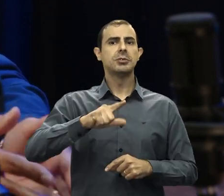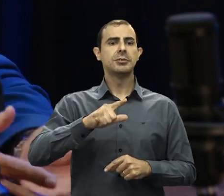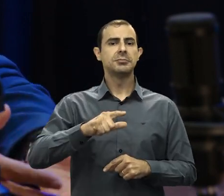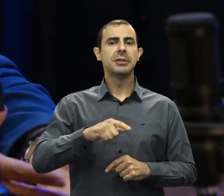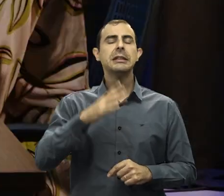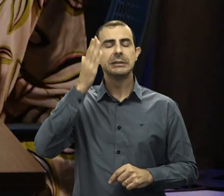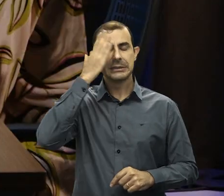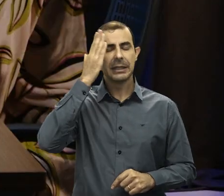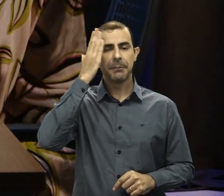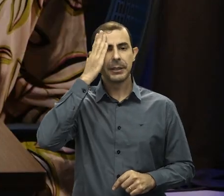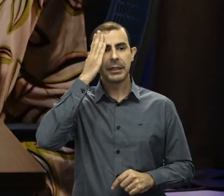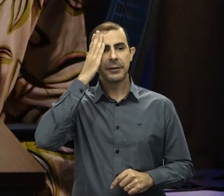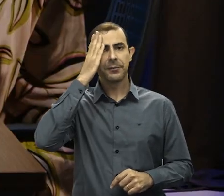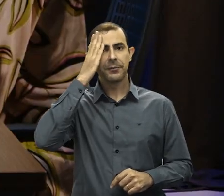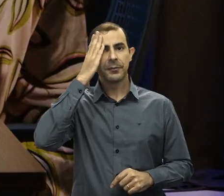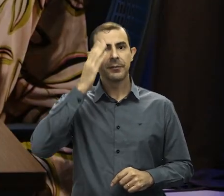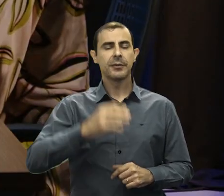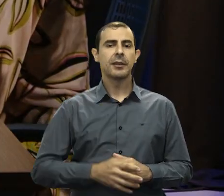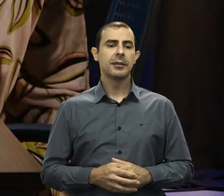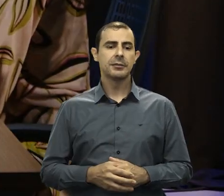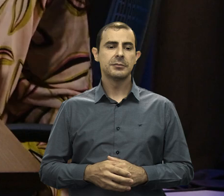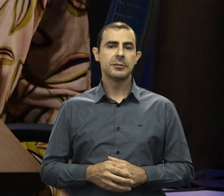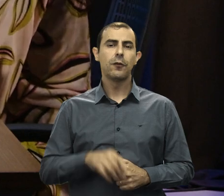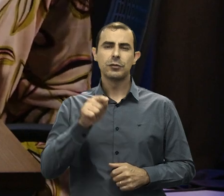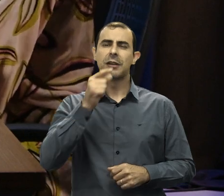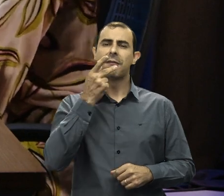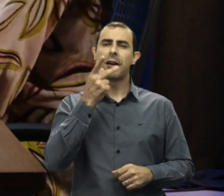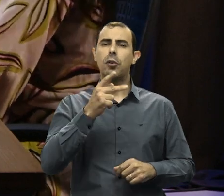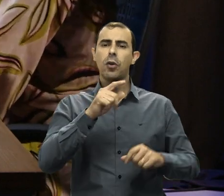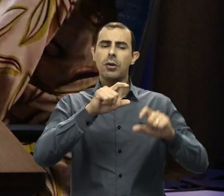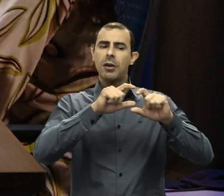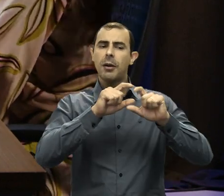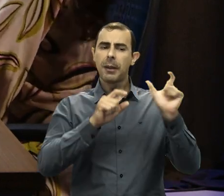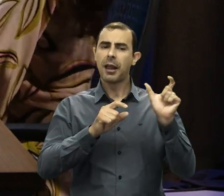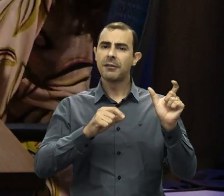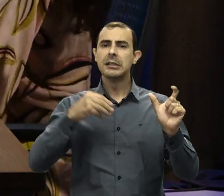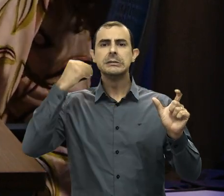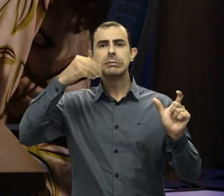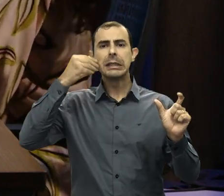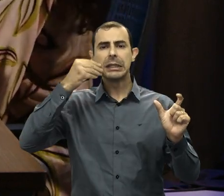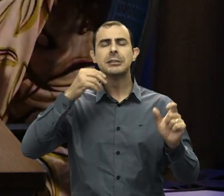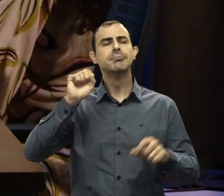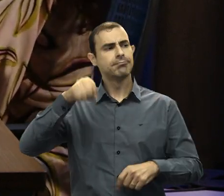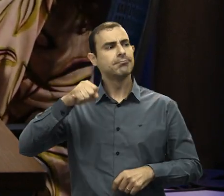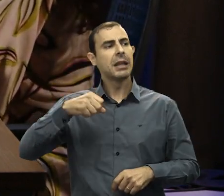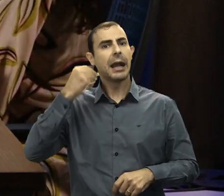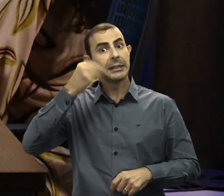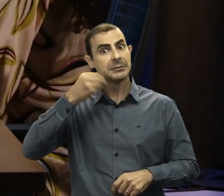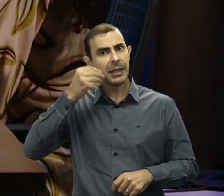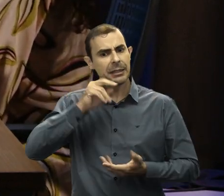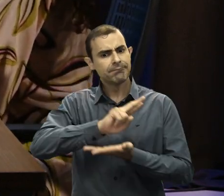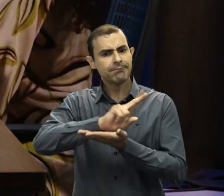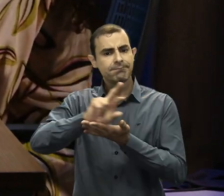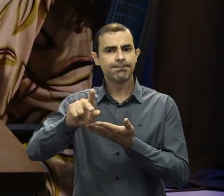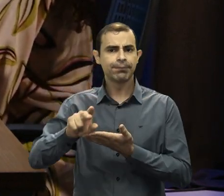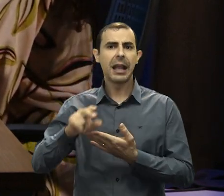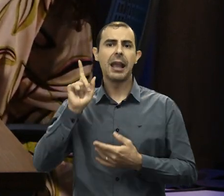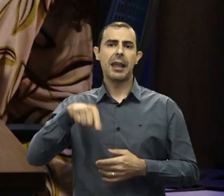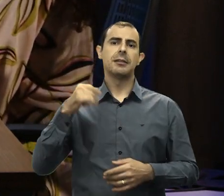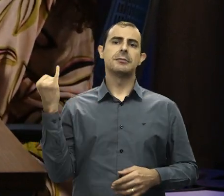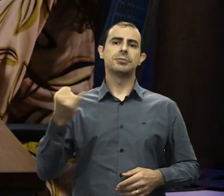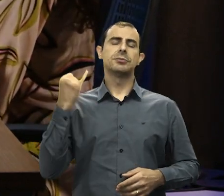amanhã, saber aprender. Uma palavra que você falou, a questão da experiência, né? Então, essa experiência é muito importante. As